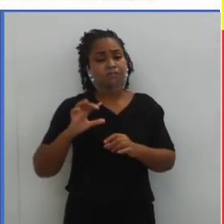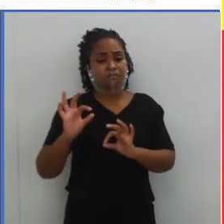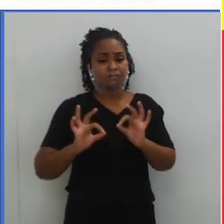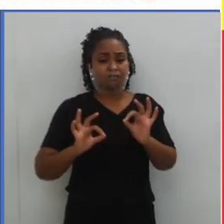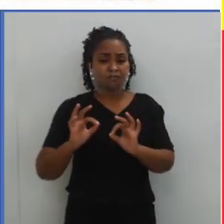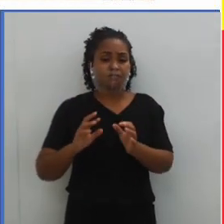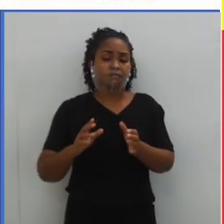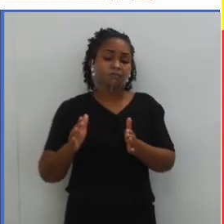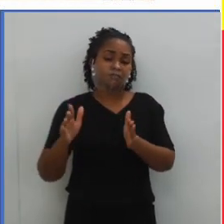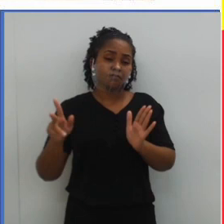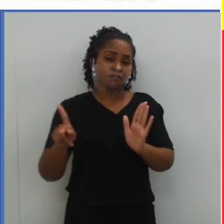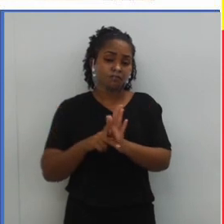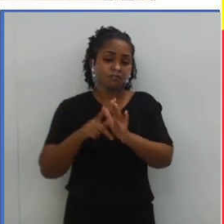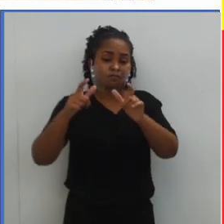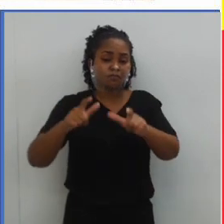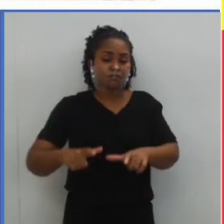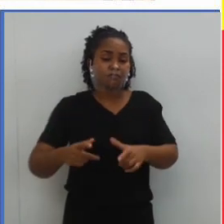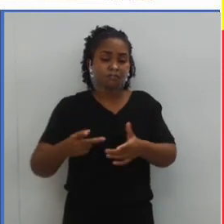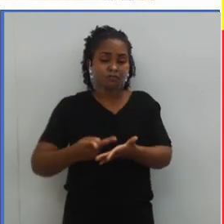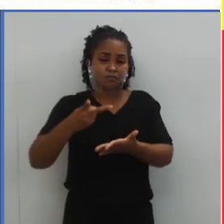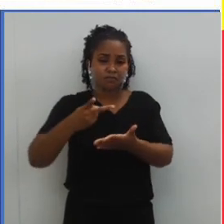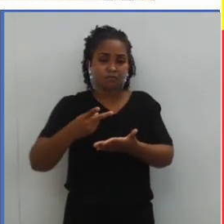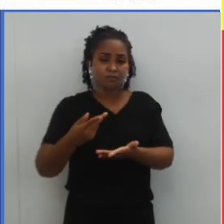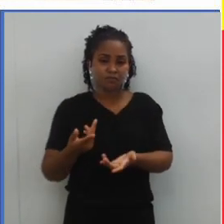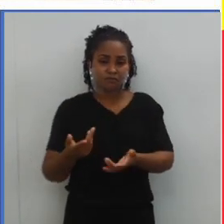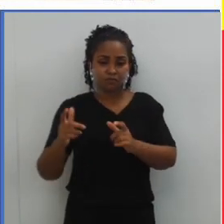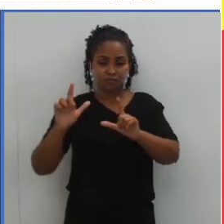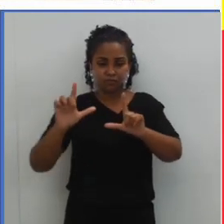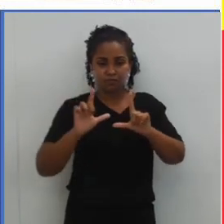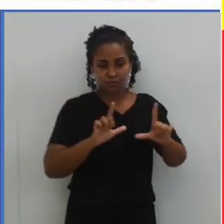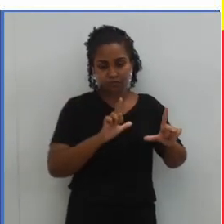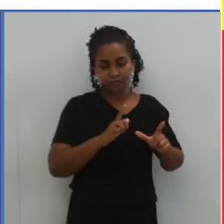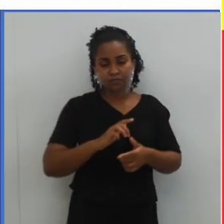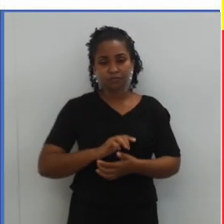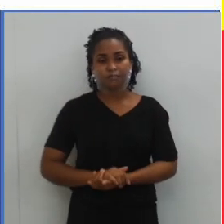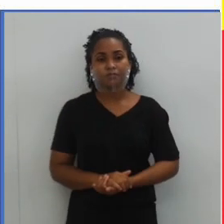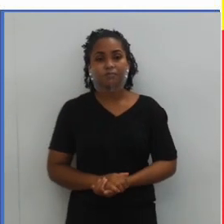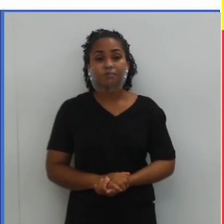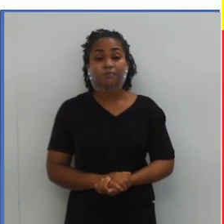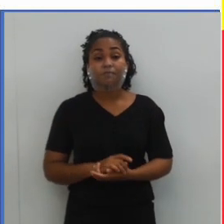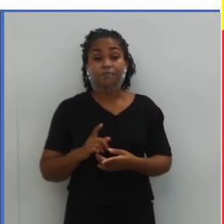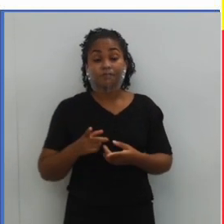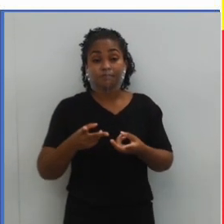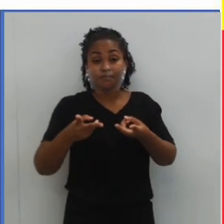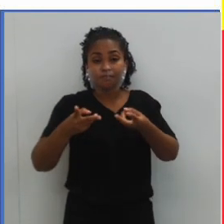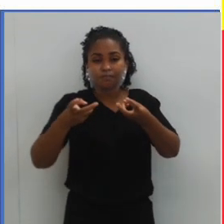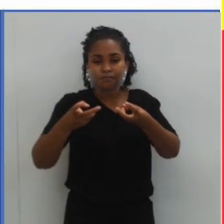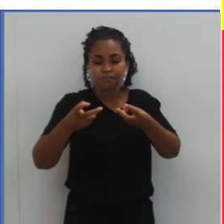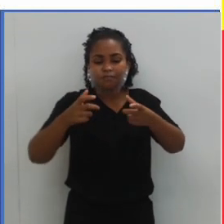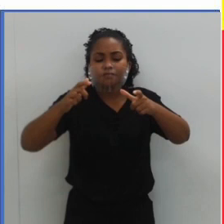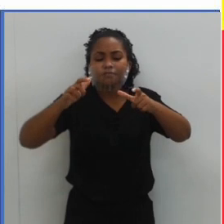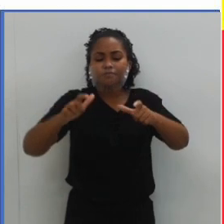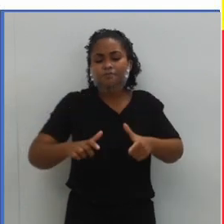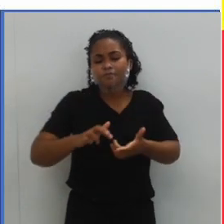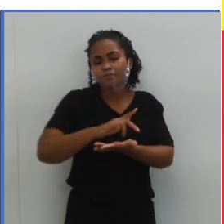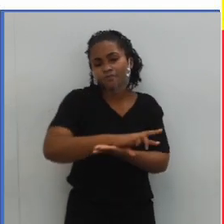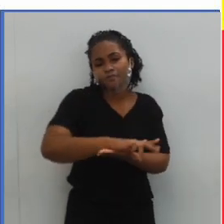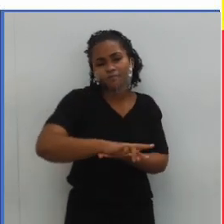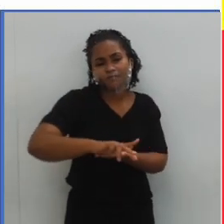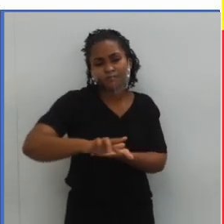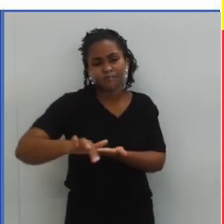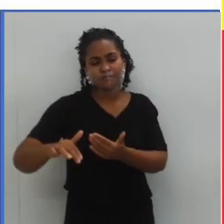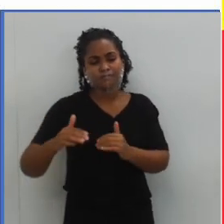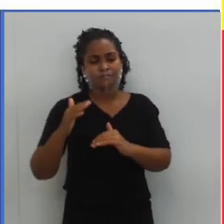ali. Certo? É onde vão ser filmadas as cenas. Aí nesse ambiente trabalham diversos